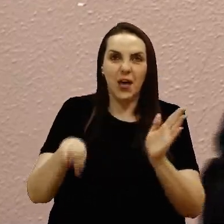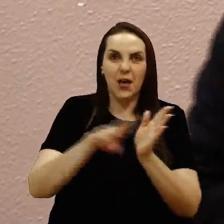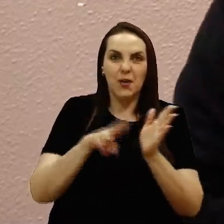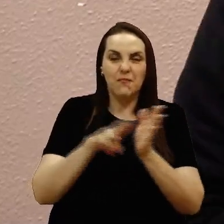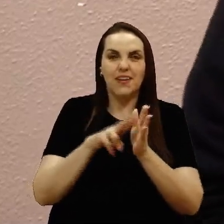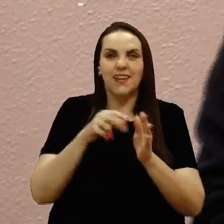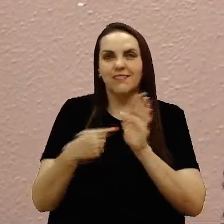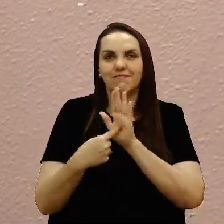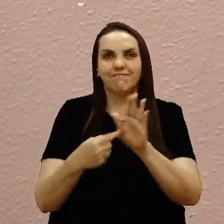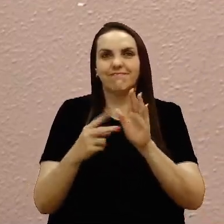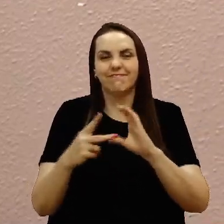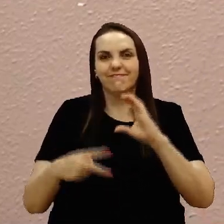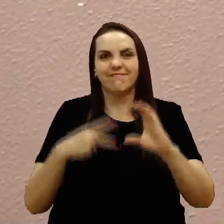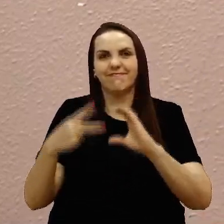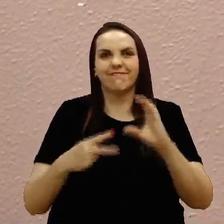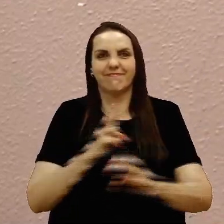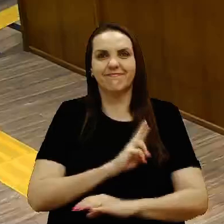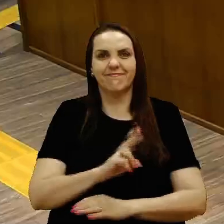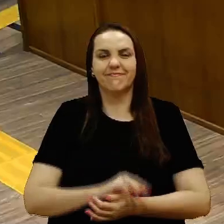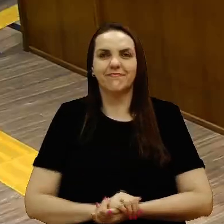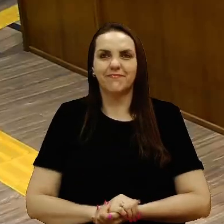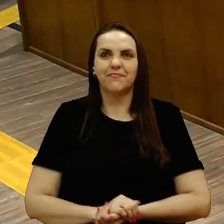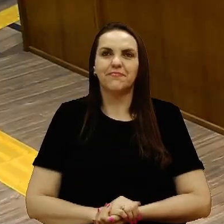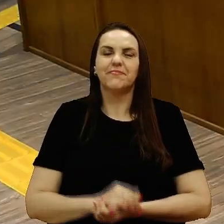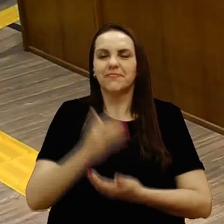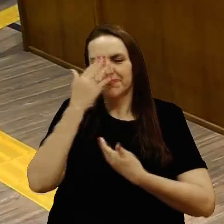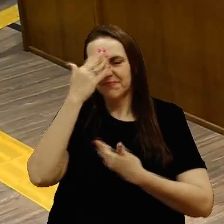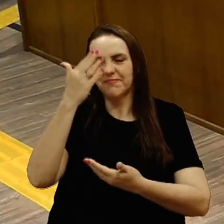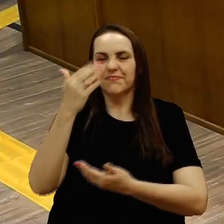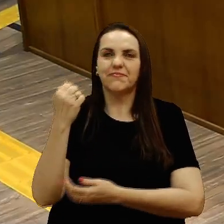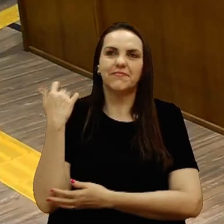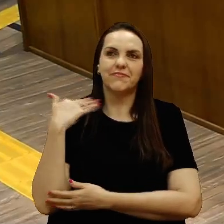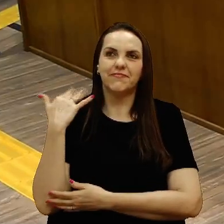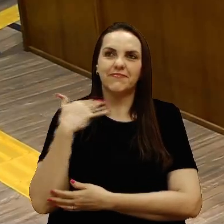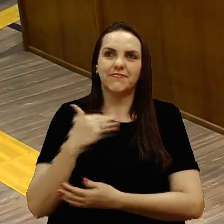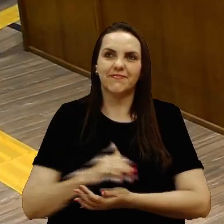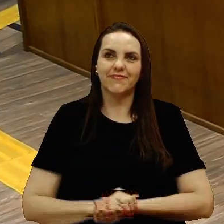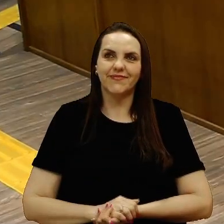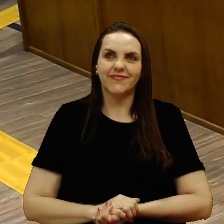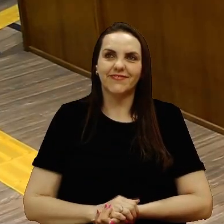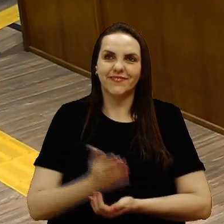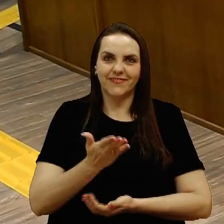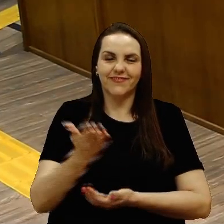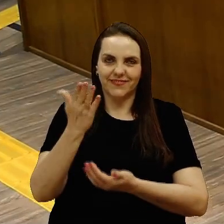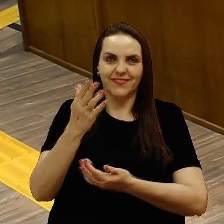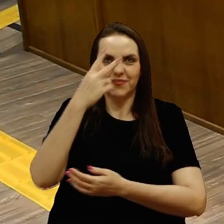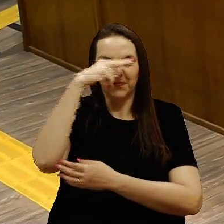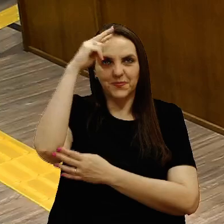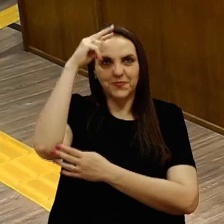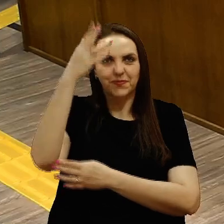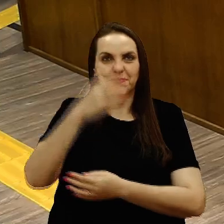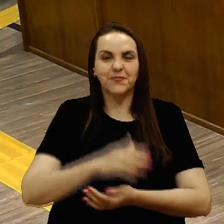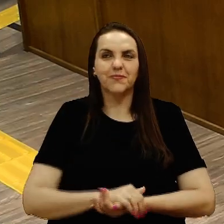isso, senhor presidente. Obrigada. Obrigado, vereadora Andressa. Com a palavra, vereador Edson da Rosa.